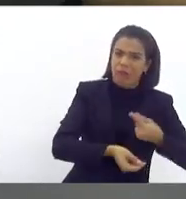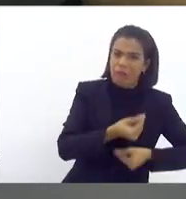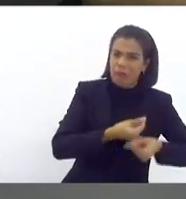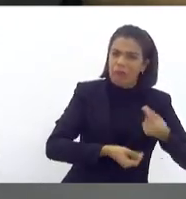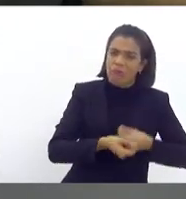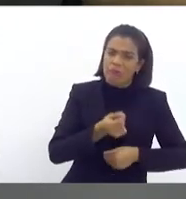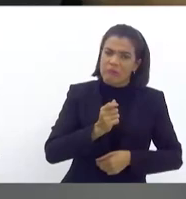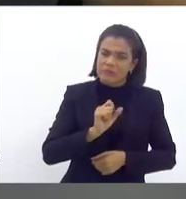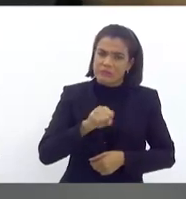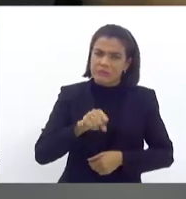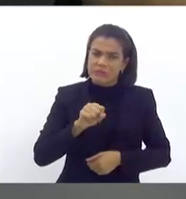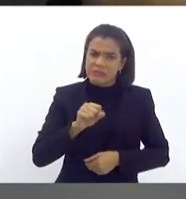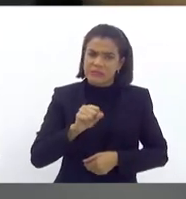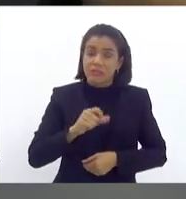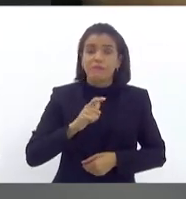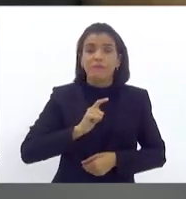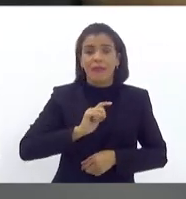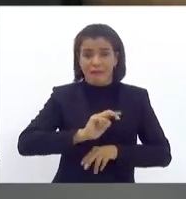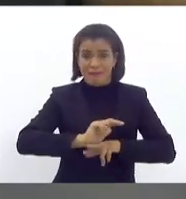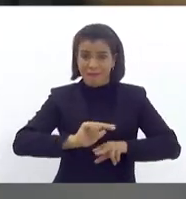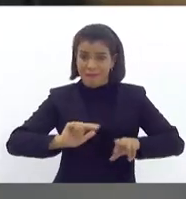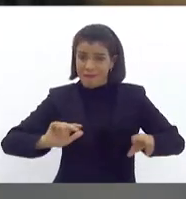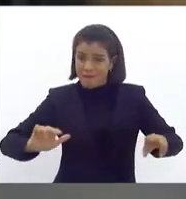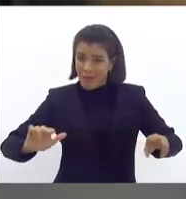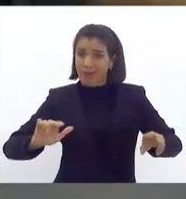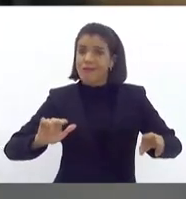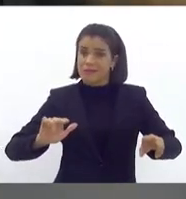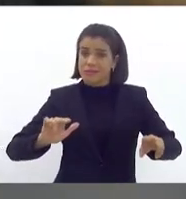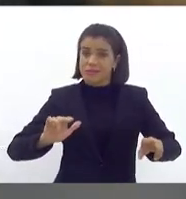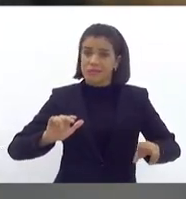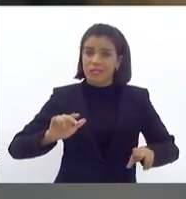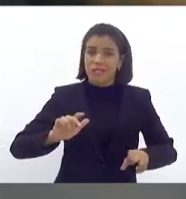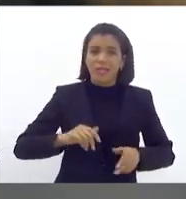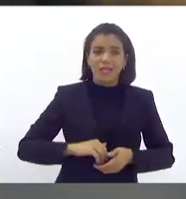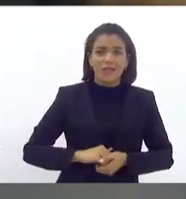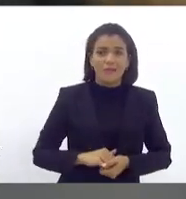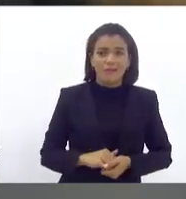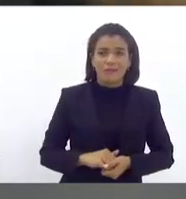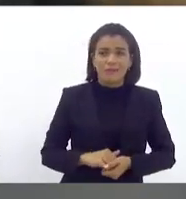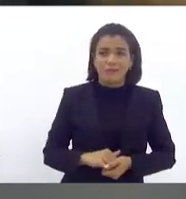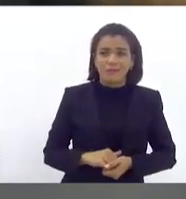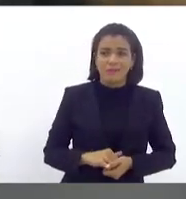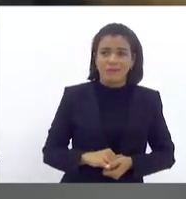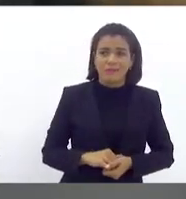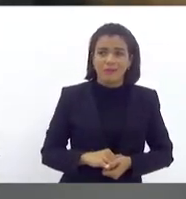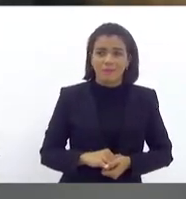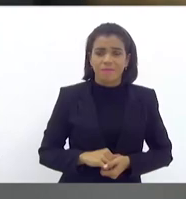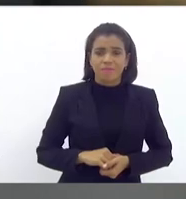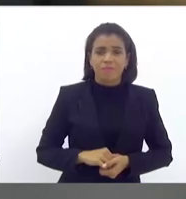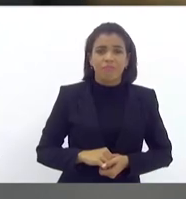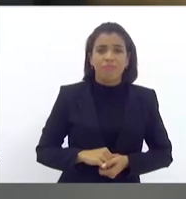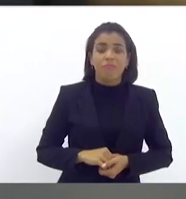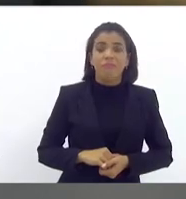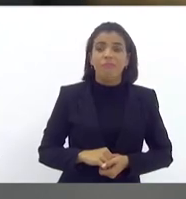Eu sei. Mas a gente então, tem que vários que cases, diz? Vários cases de leilões aqueles que geram recursos resíduos, aqueles resíduos